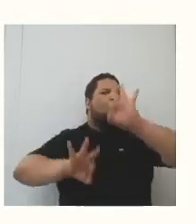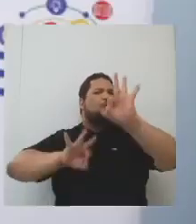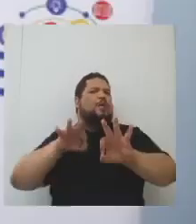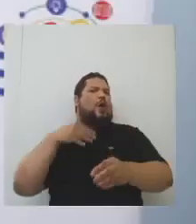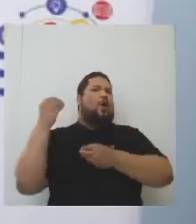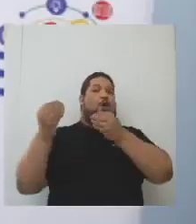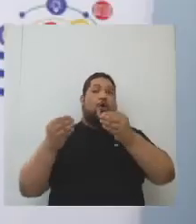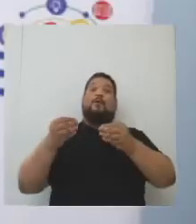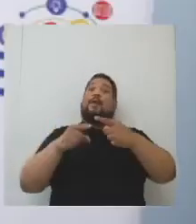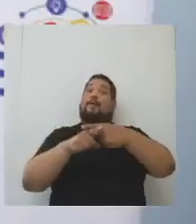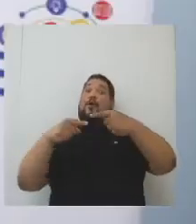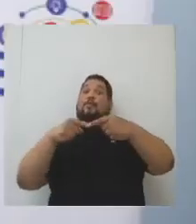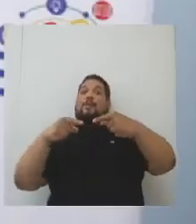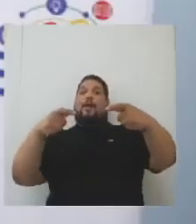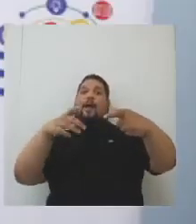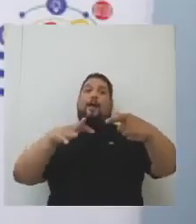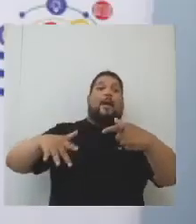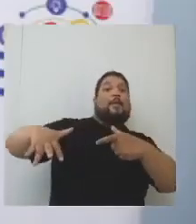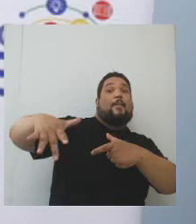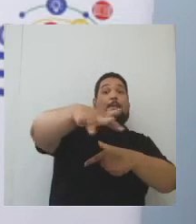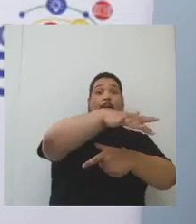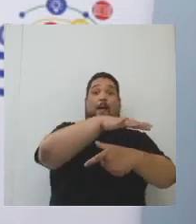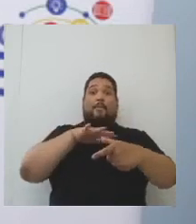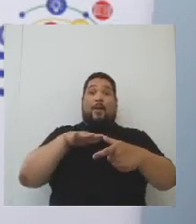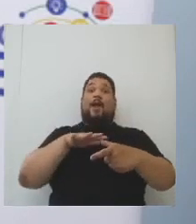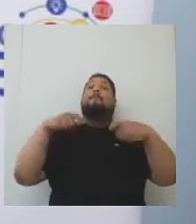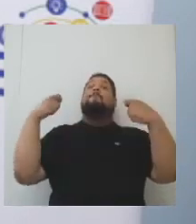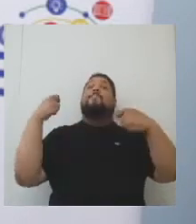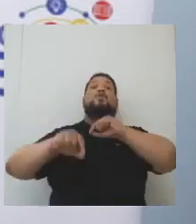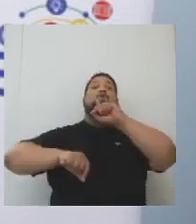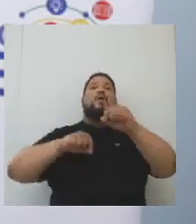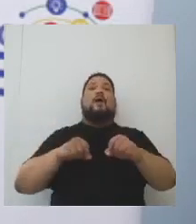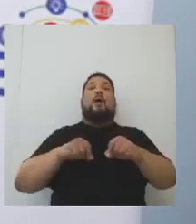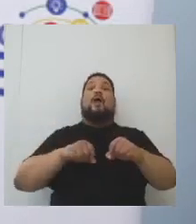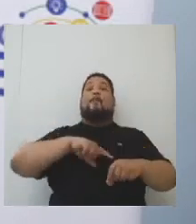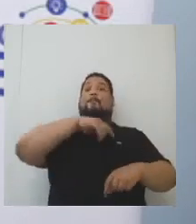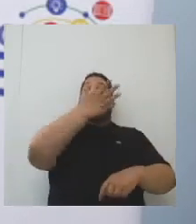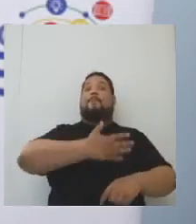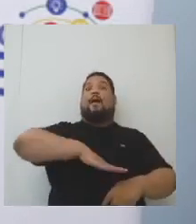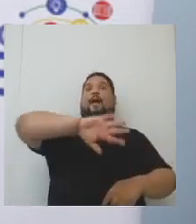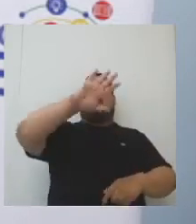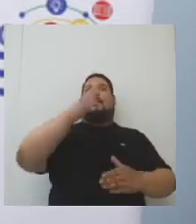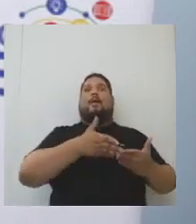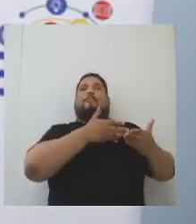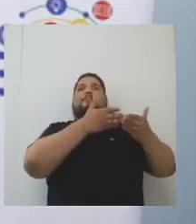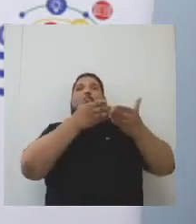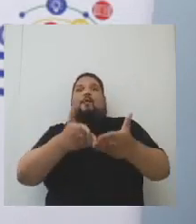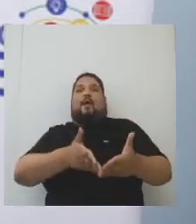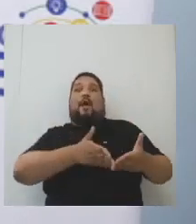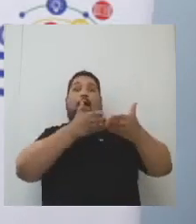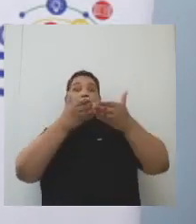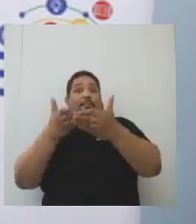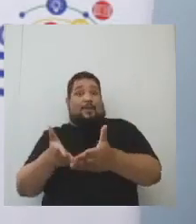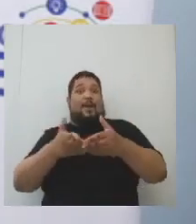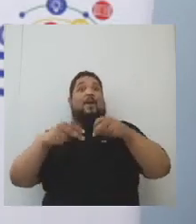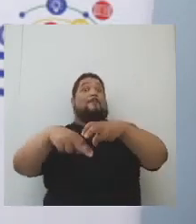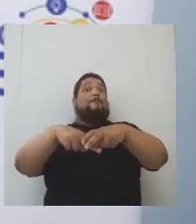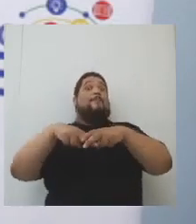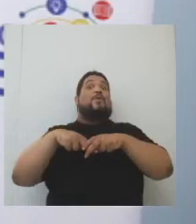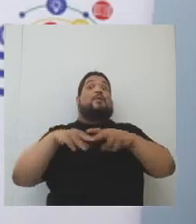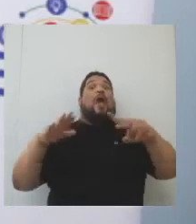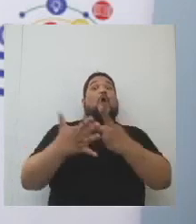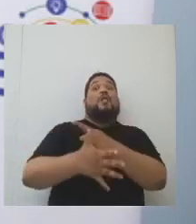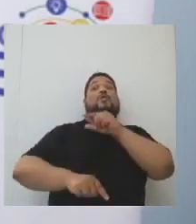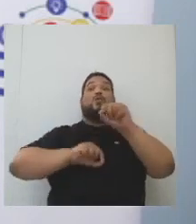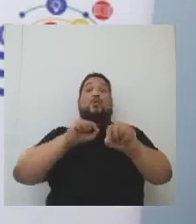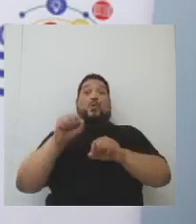é uma ilha, pessoal. E para chegar lá, precisava ir por onde? Pelo mar. E aí, nesse contexto, aí é nesse instante que a